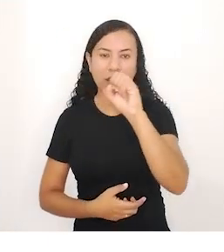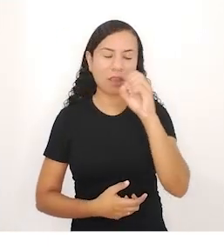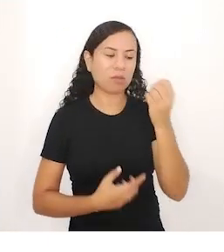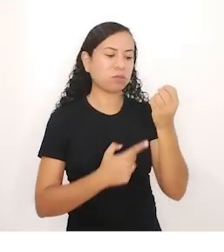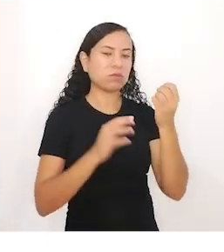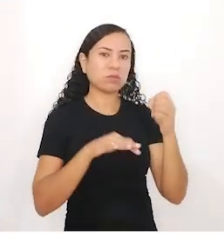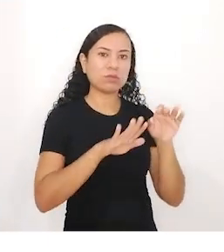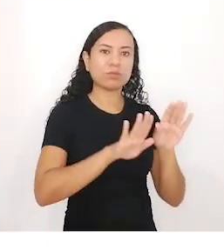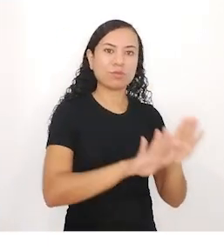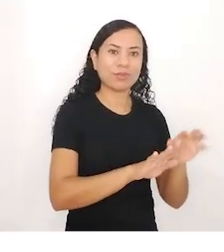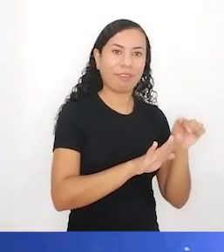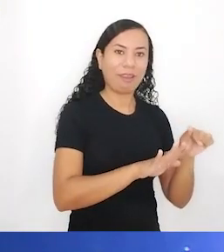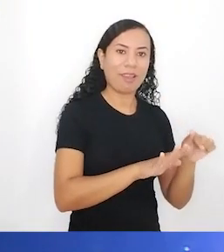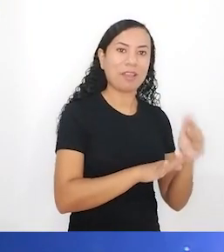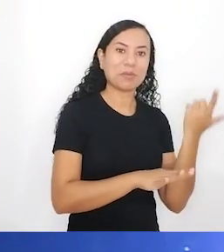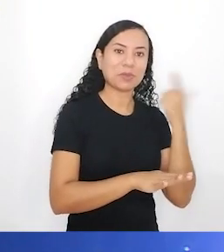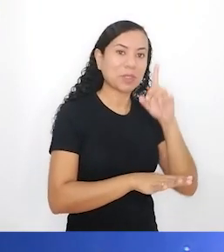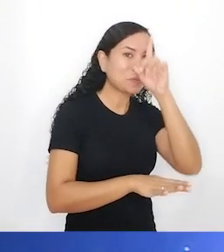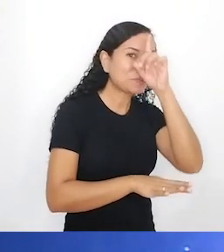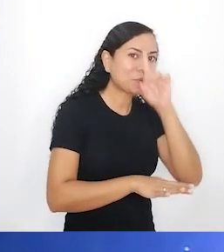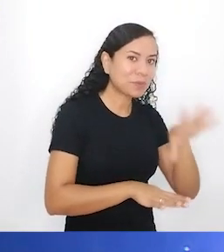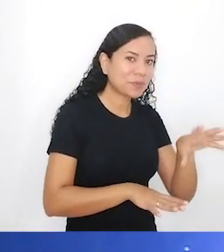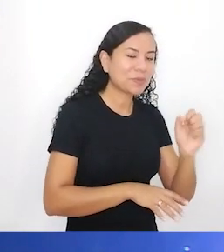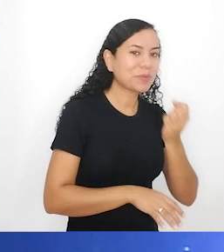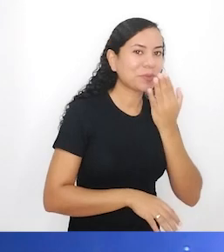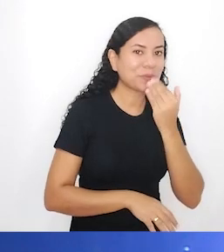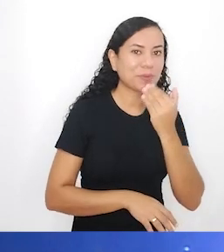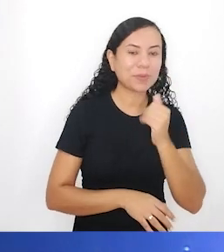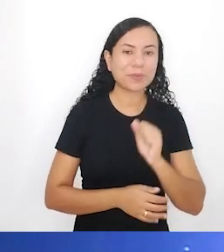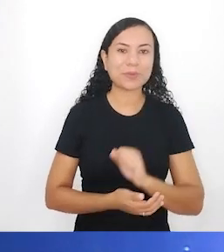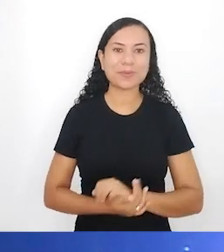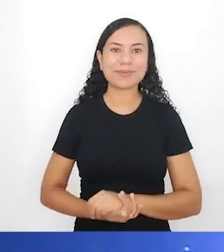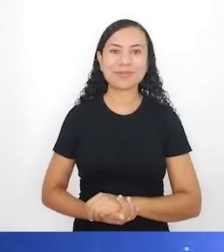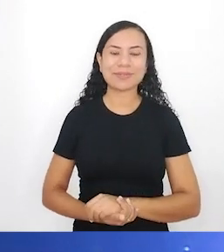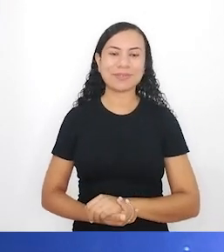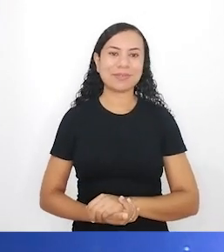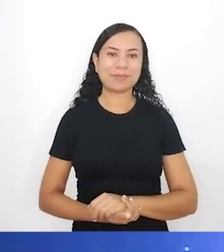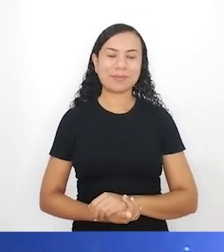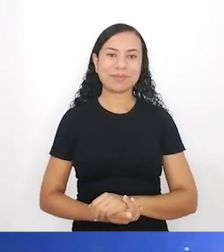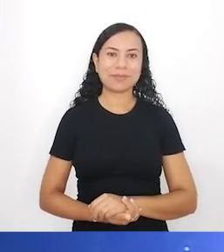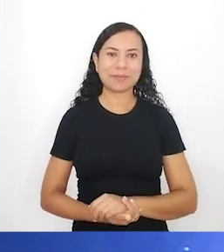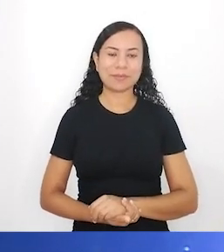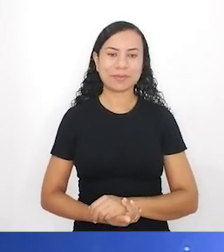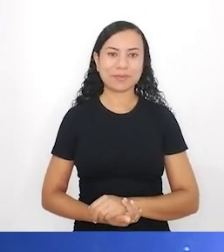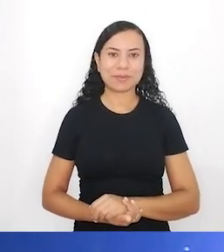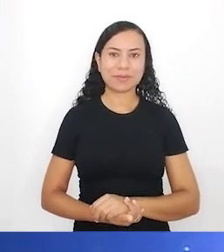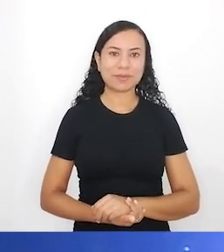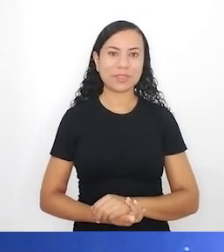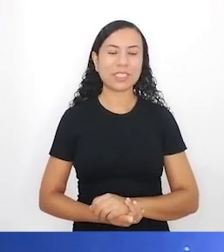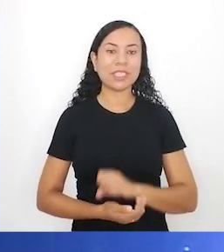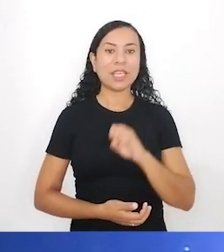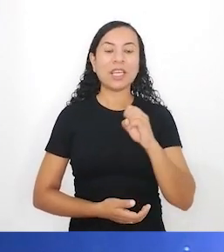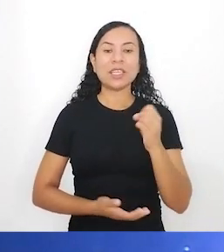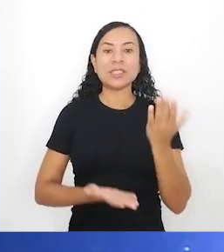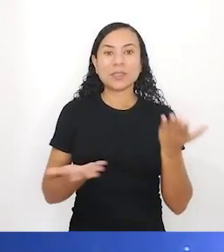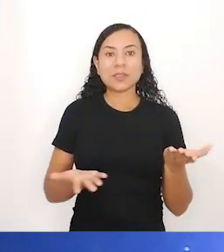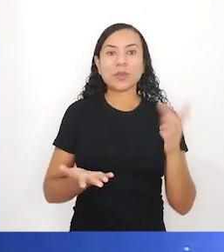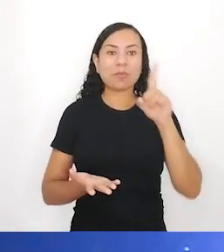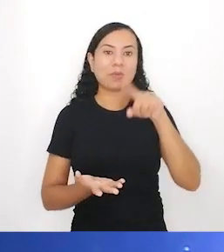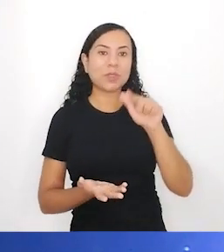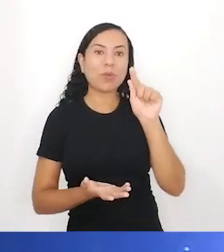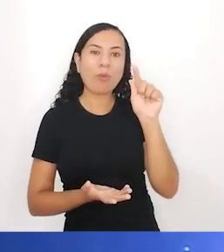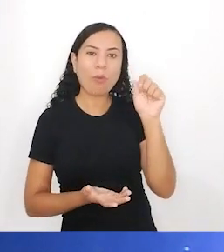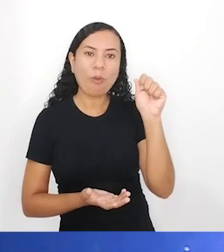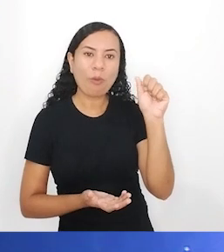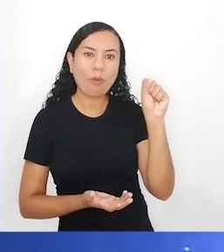continua sendo atuante. Por isso que os frutos também amadurecem fora da planta. Por ser um gás, ele apresenta